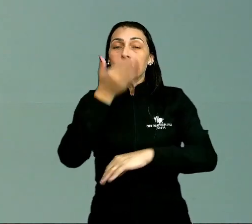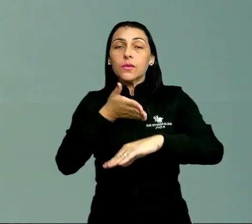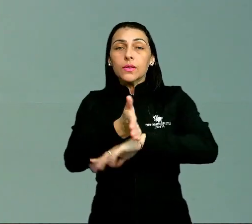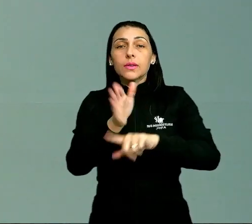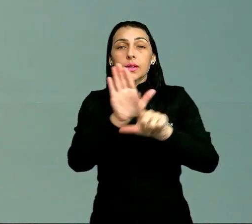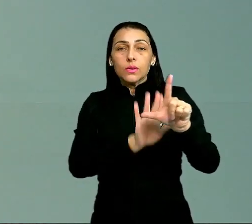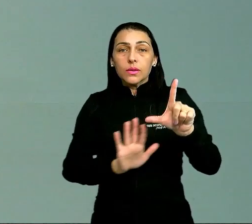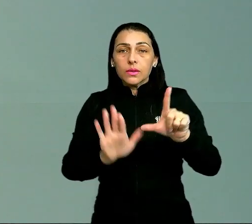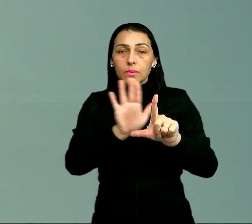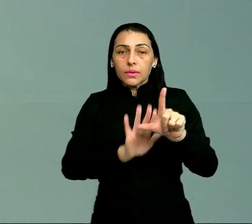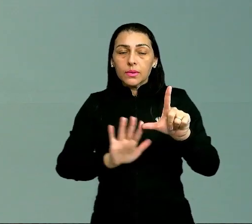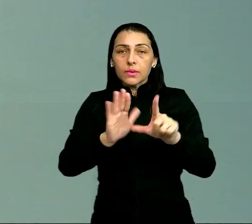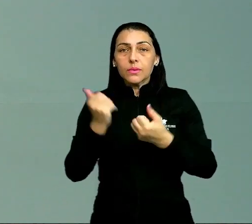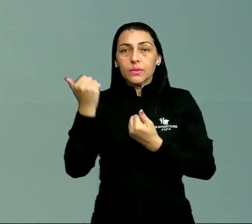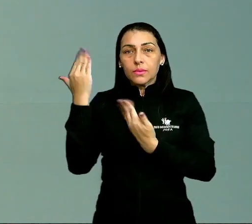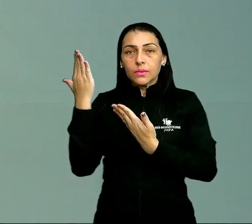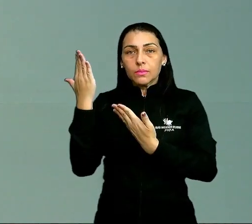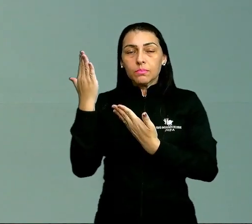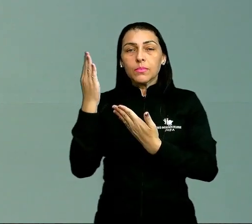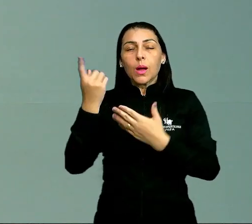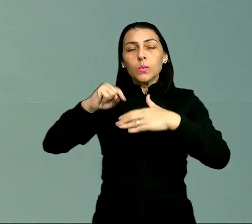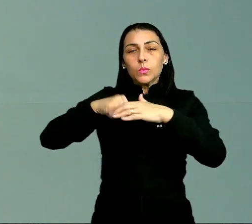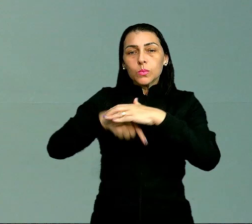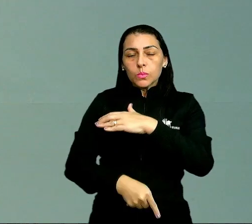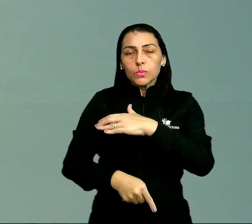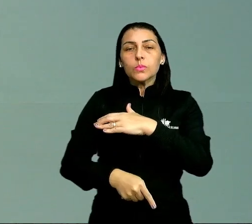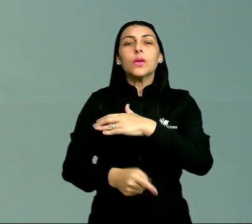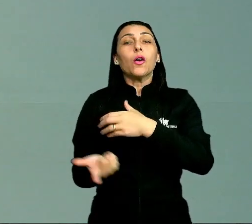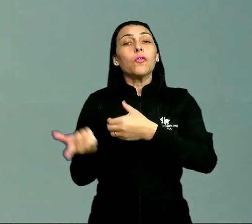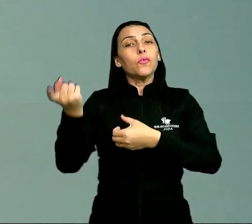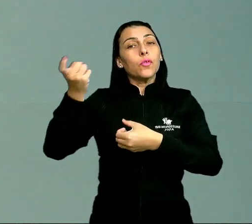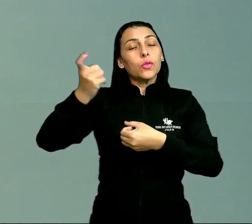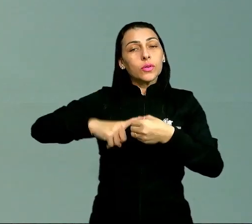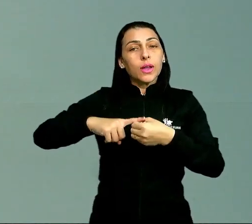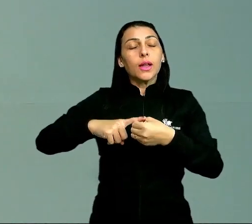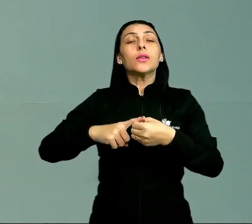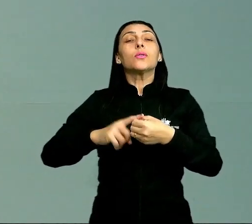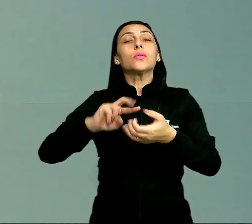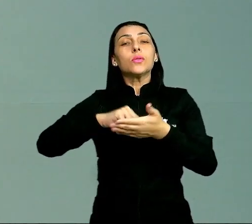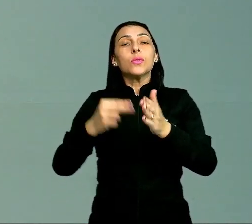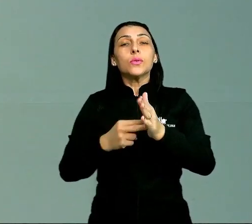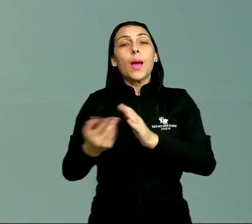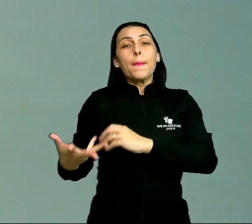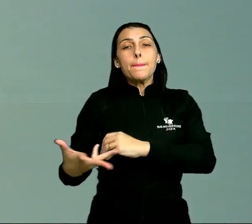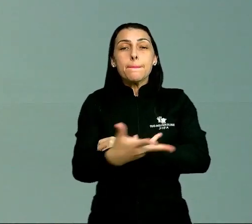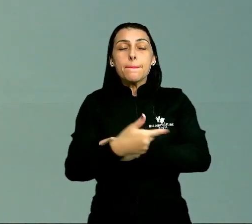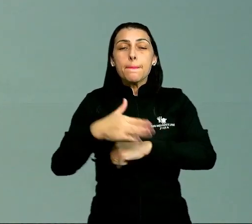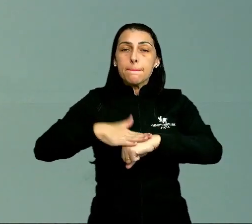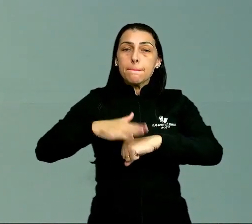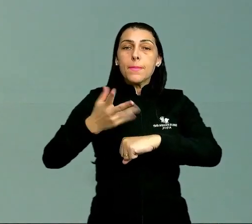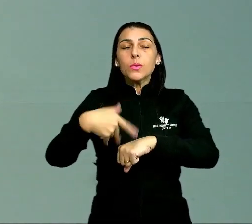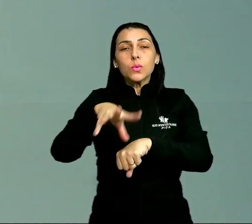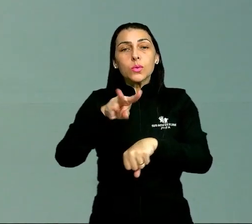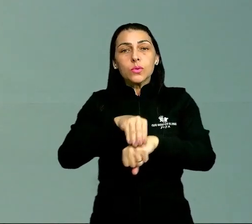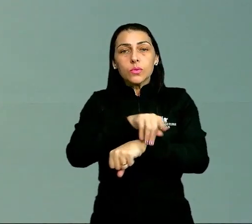visitar a nossa plataforma para aprofundar, para retomar no sentido de aprimorar cada vez